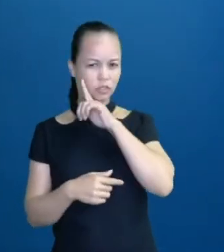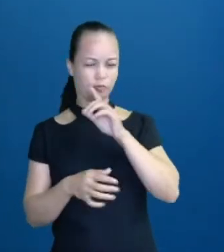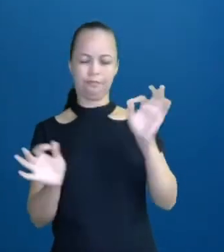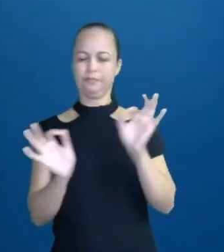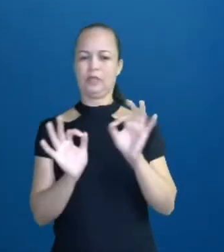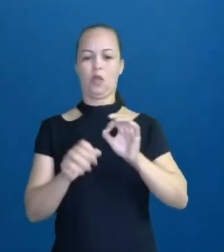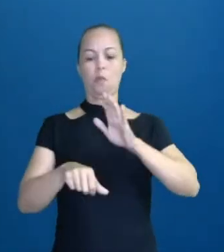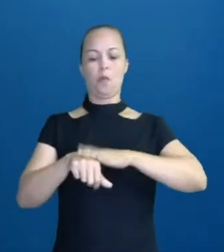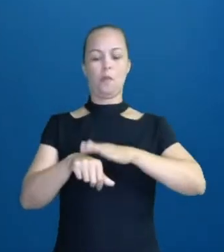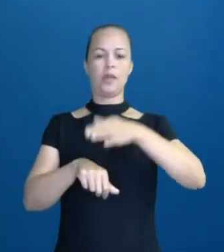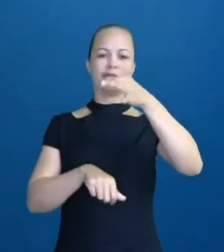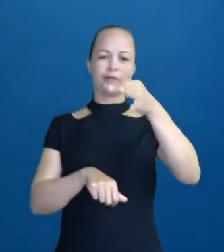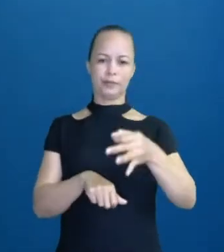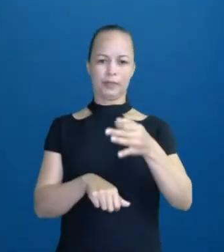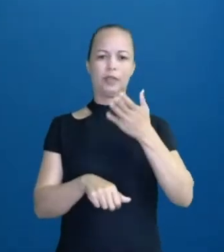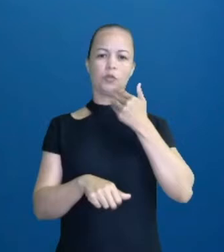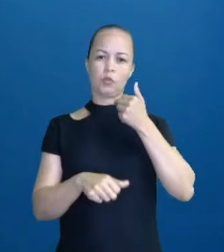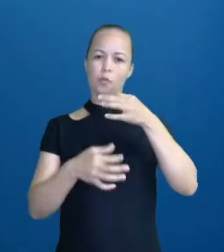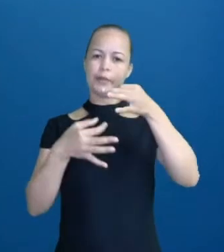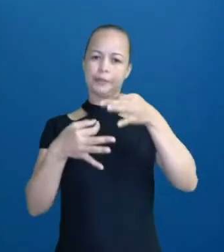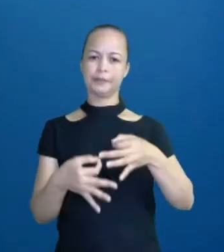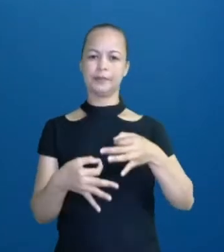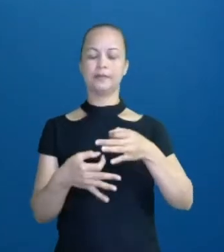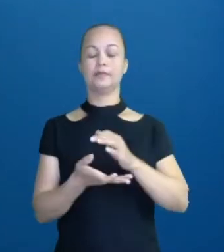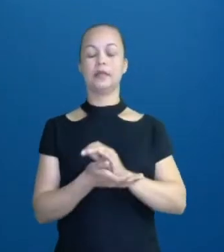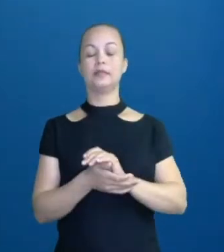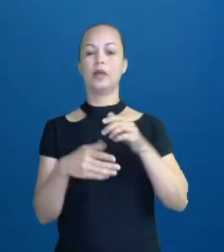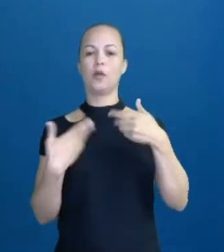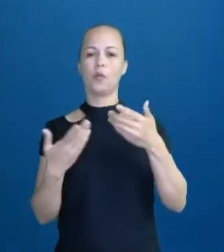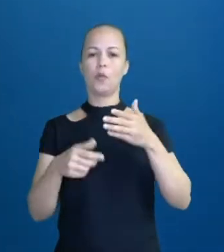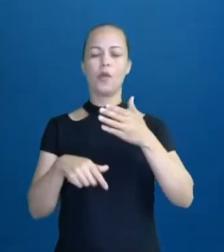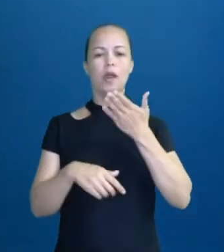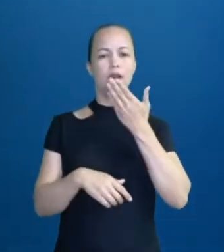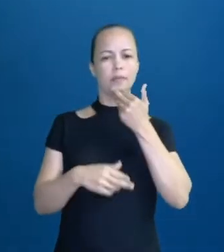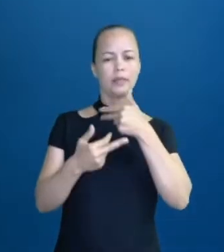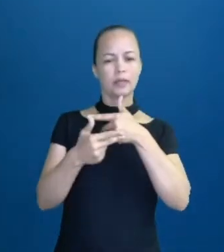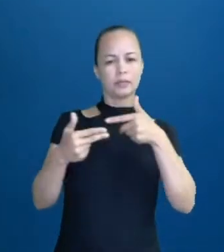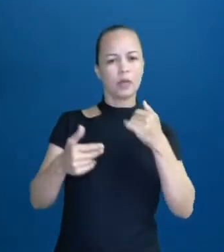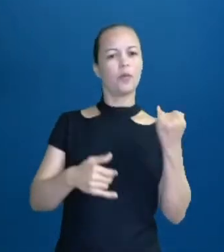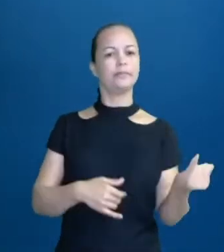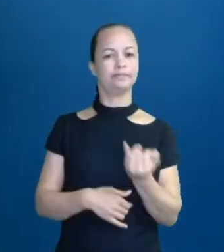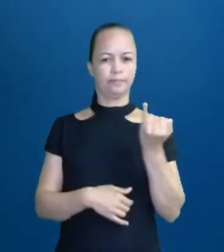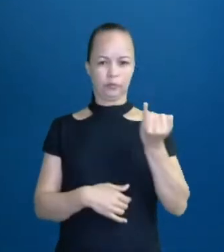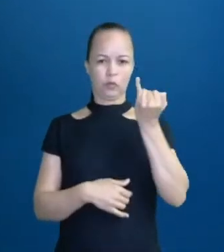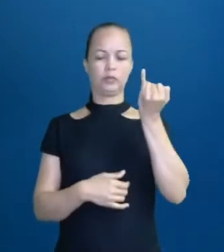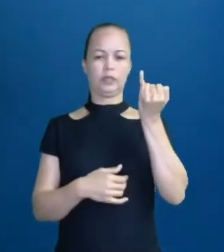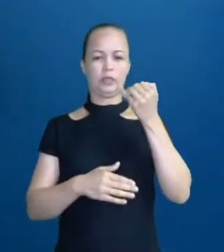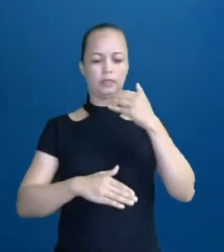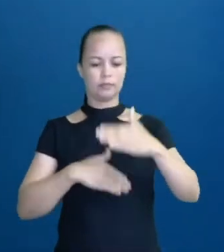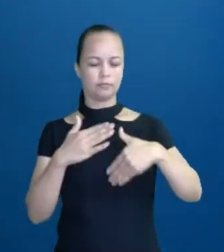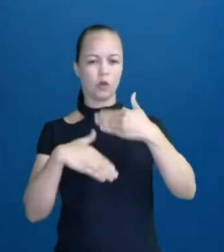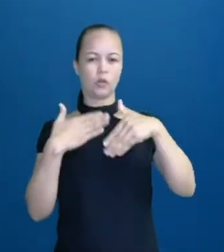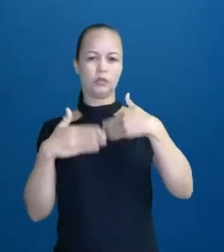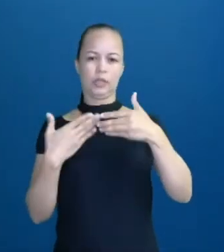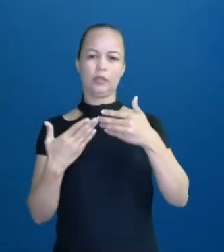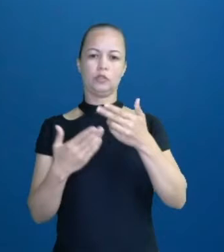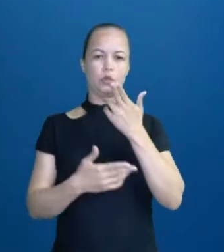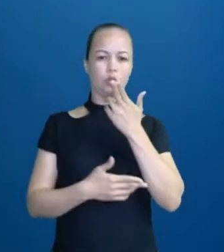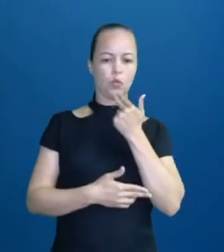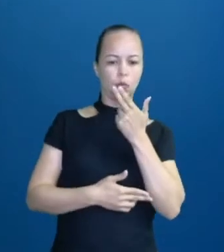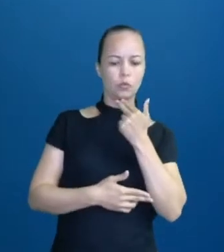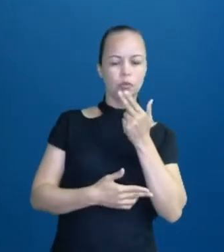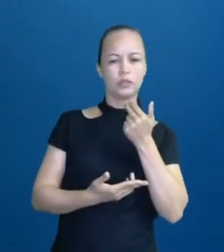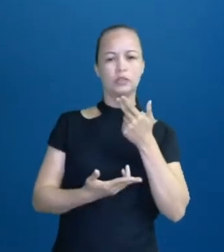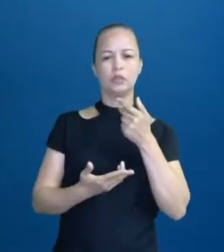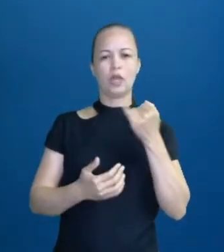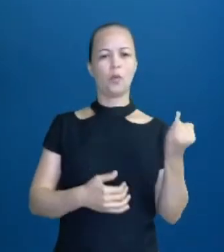certo? E não fazer essa troca, porque a alimentação é extremamente fundamental, tá certo? Esse processo nutricional,